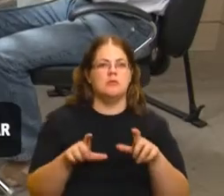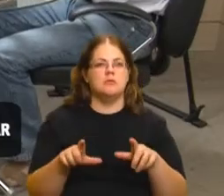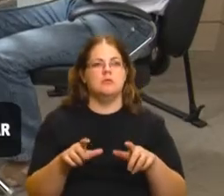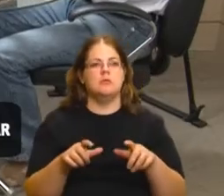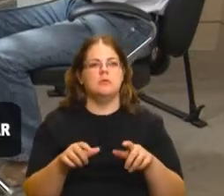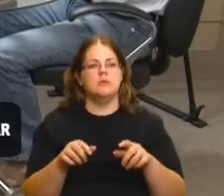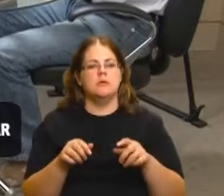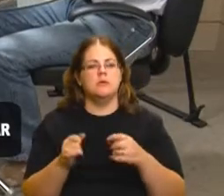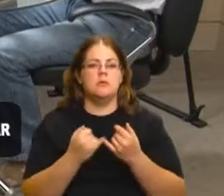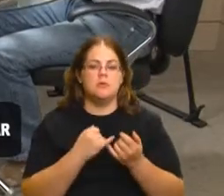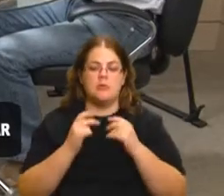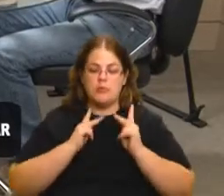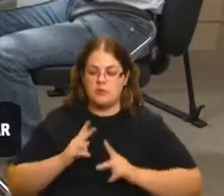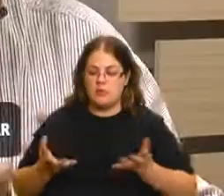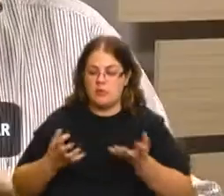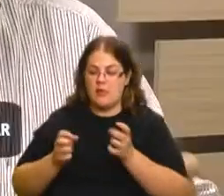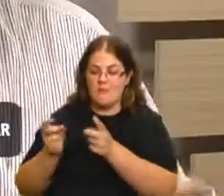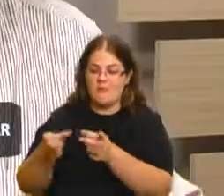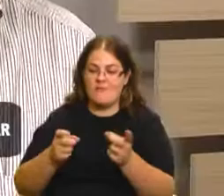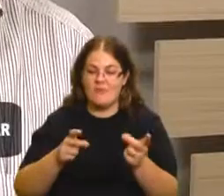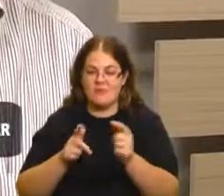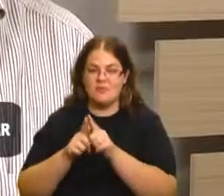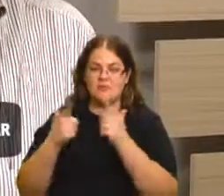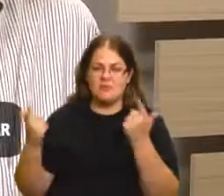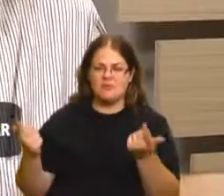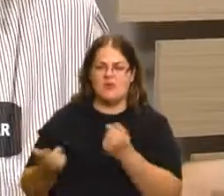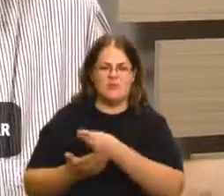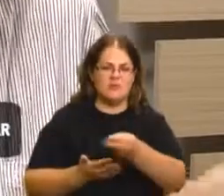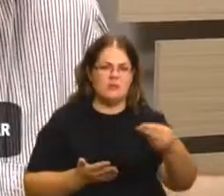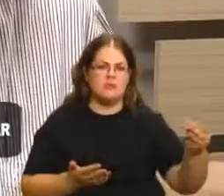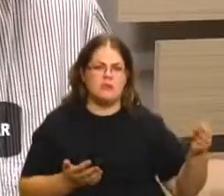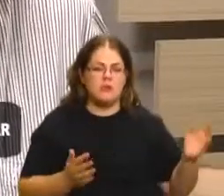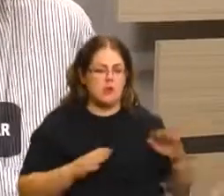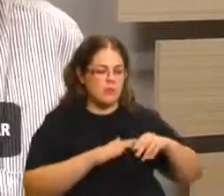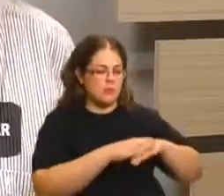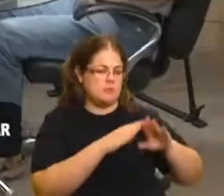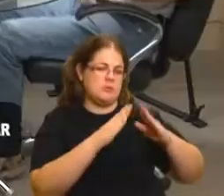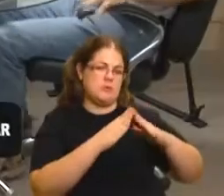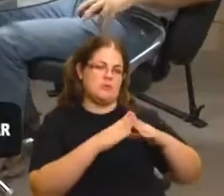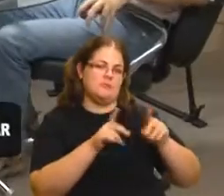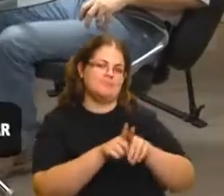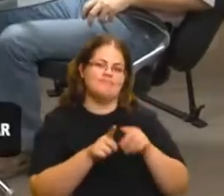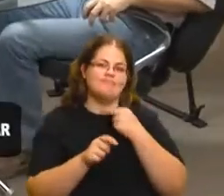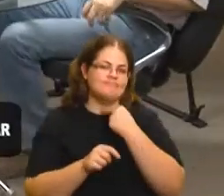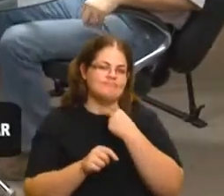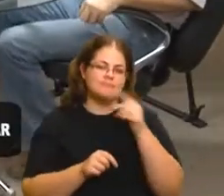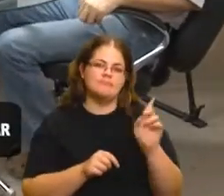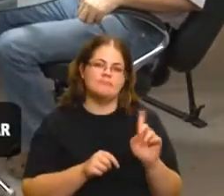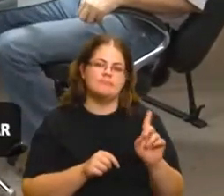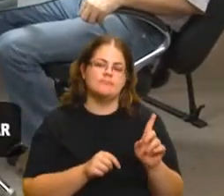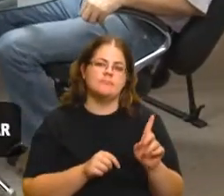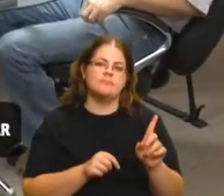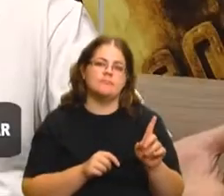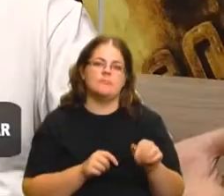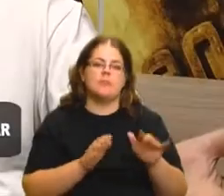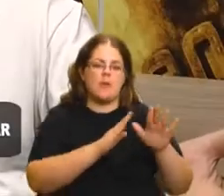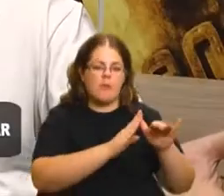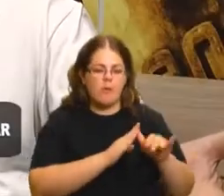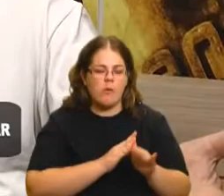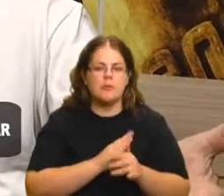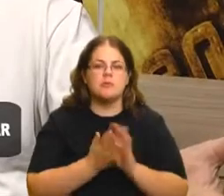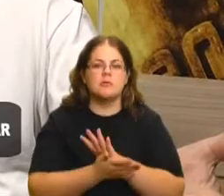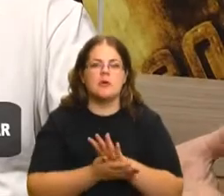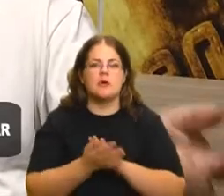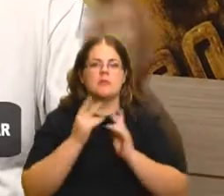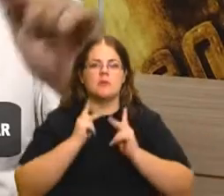Quem ousasse diferente. vender o jornal, distribuir, guardar em casa, era perseguido. E agora nisso aí, a corrupção pode ser monumental, não vai haver nunca